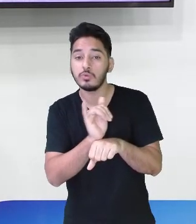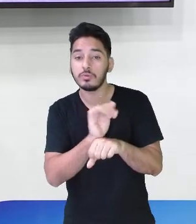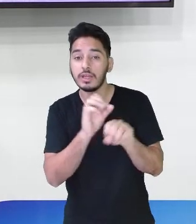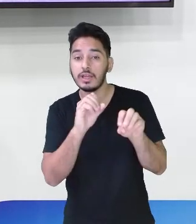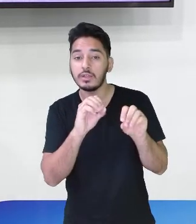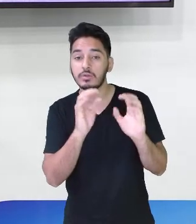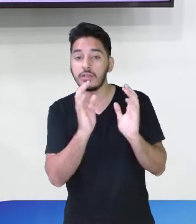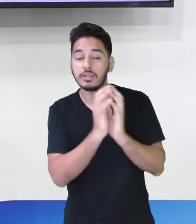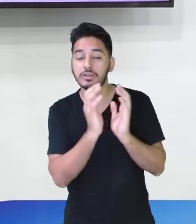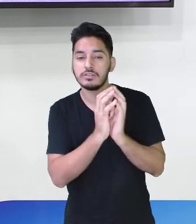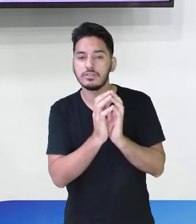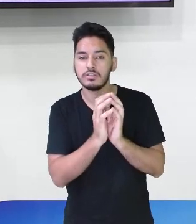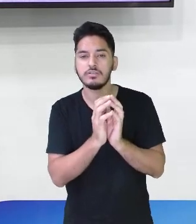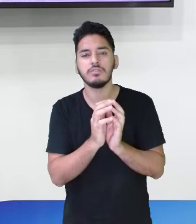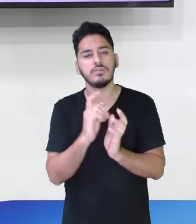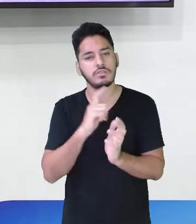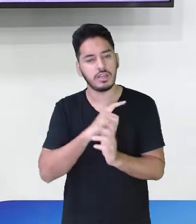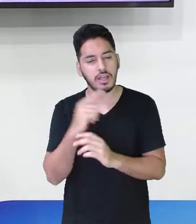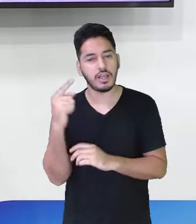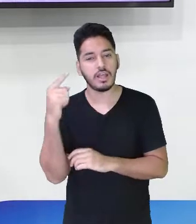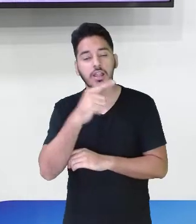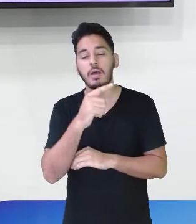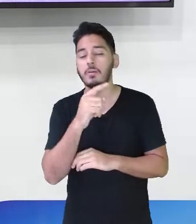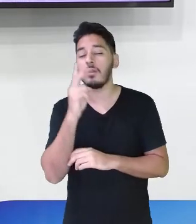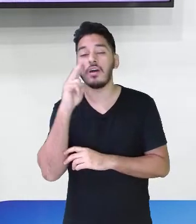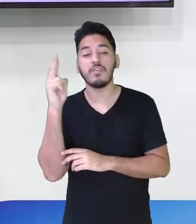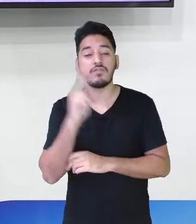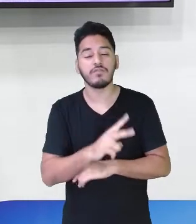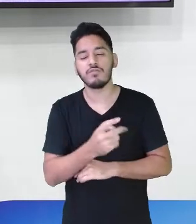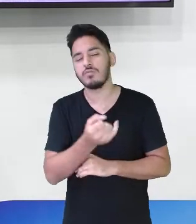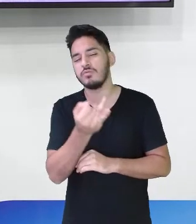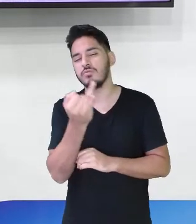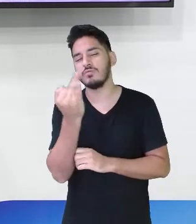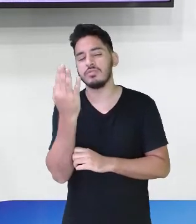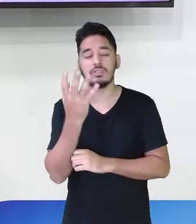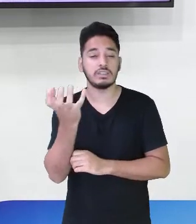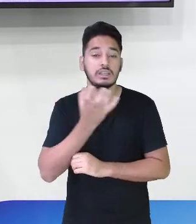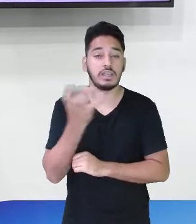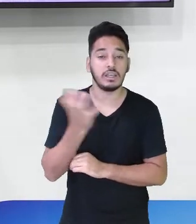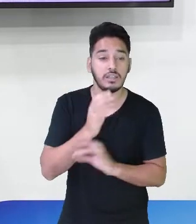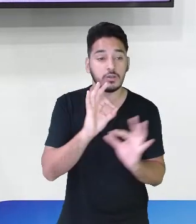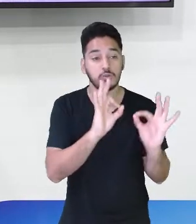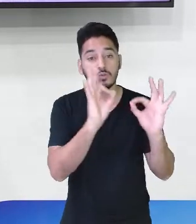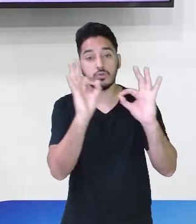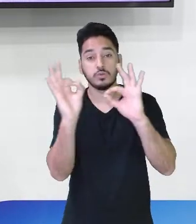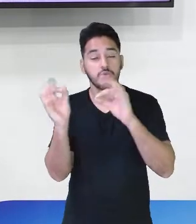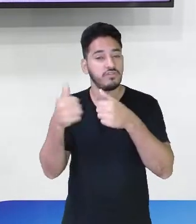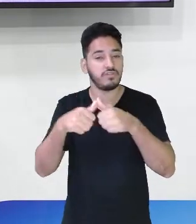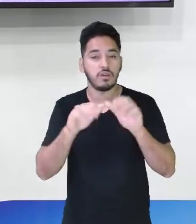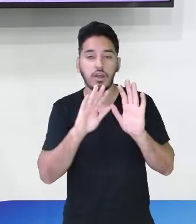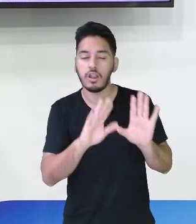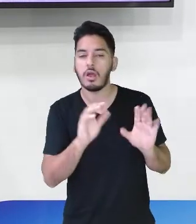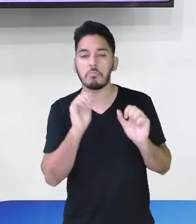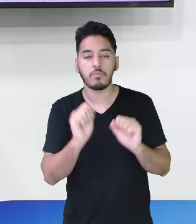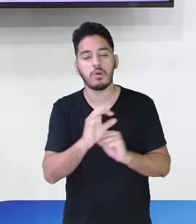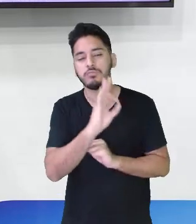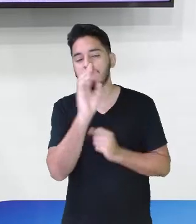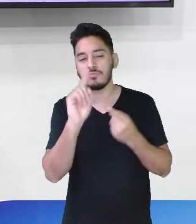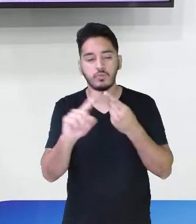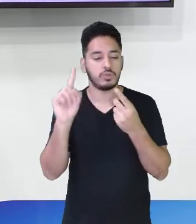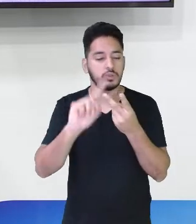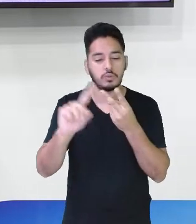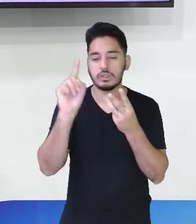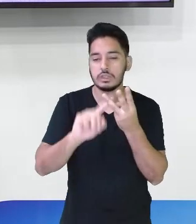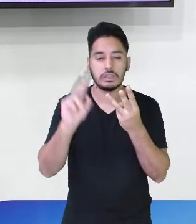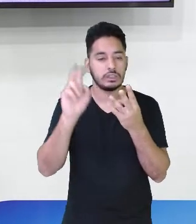aulas estão sendo transmitidas lá para assistir quantas vezes você quiser. Elas ficam lá. Pode assistir 1,